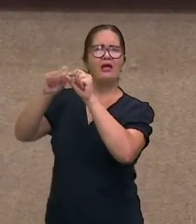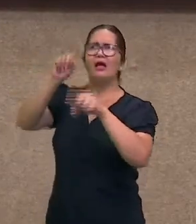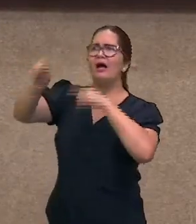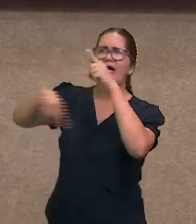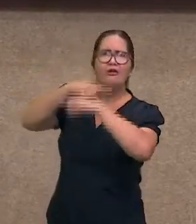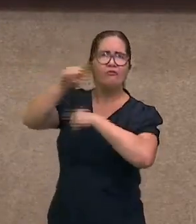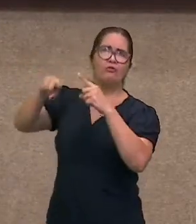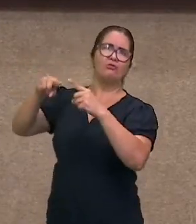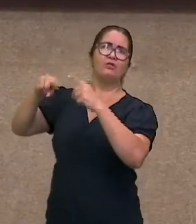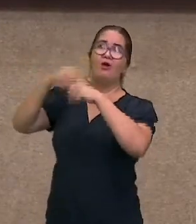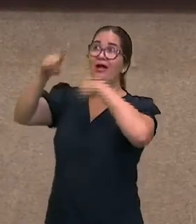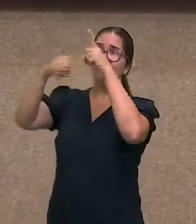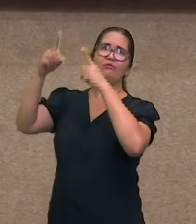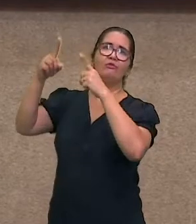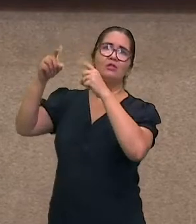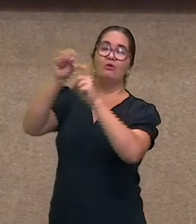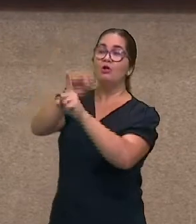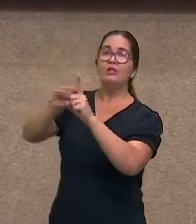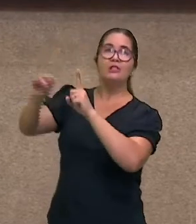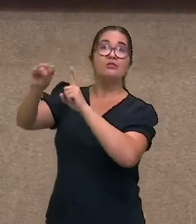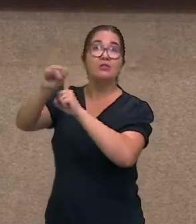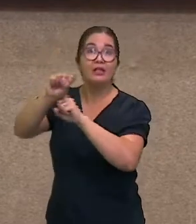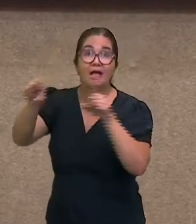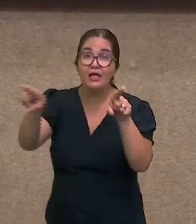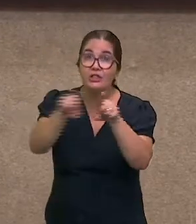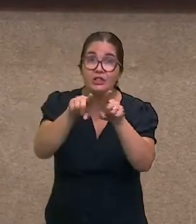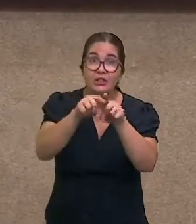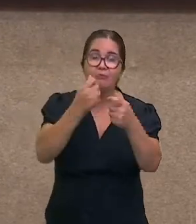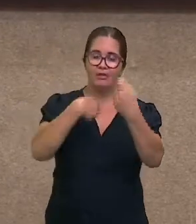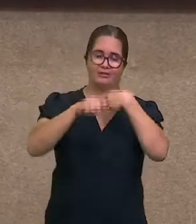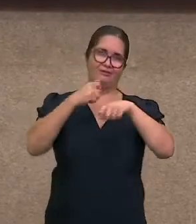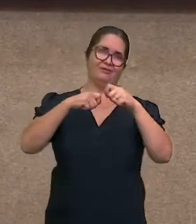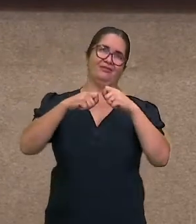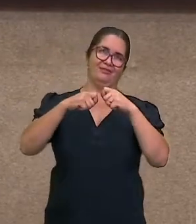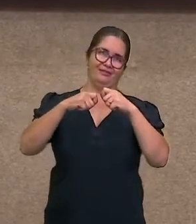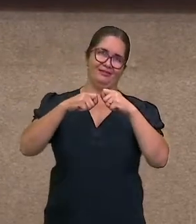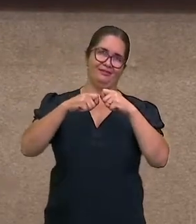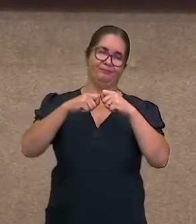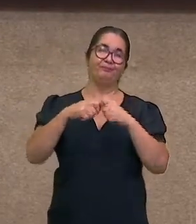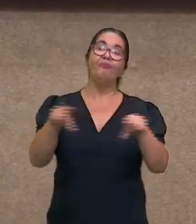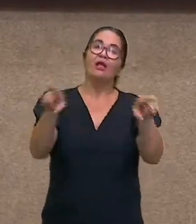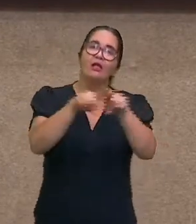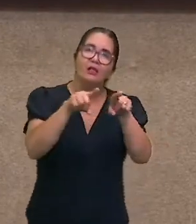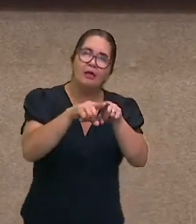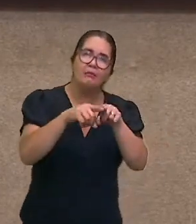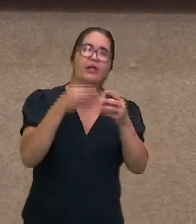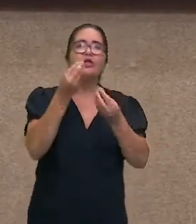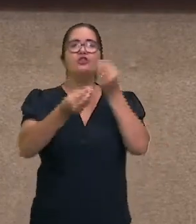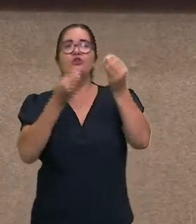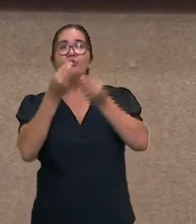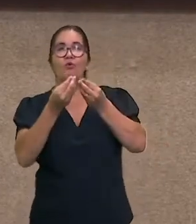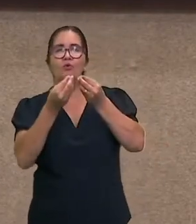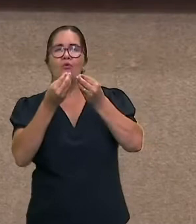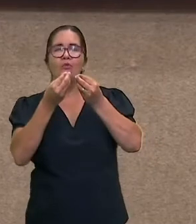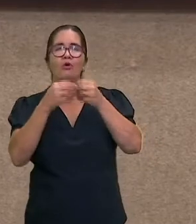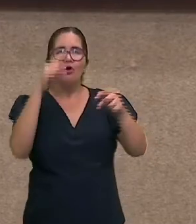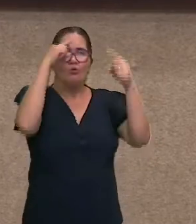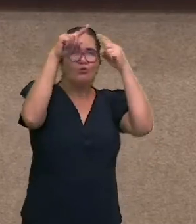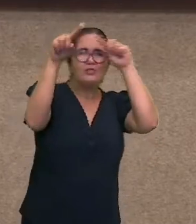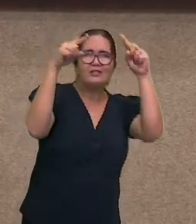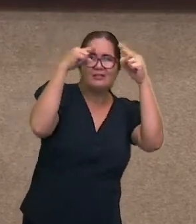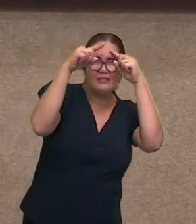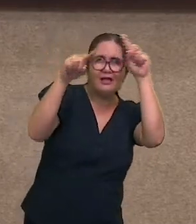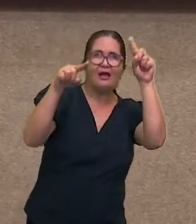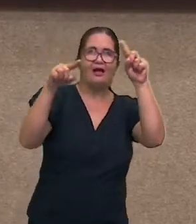econômica, surgindo assim ideias do liberalismo. Então, não podemos esquecer,